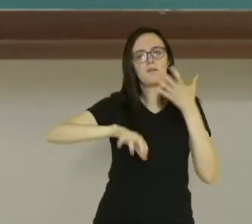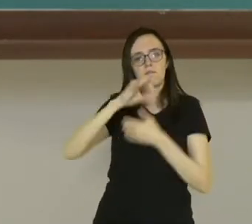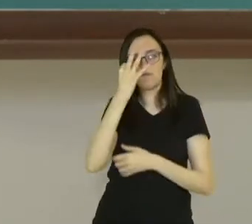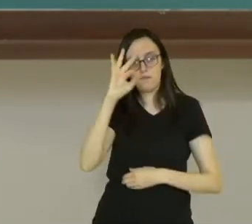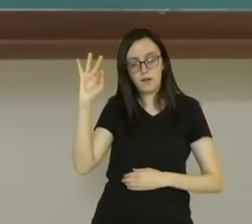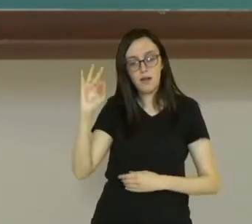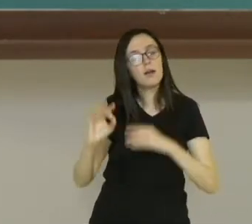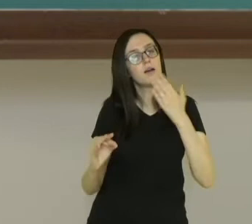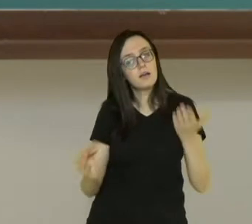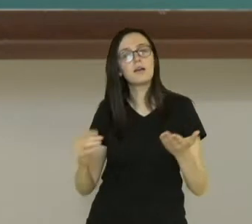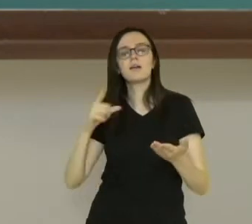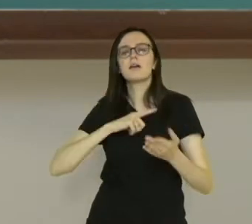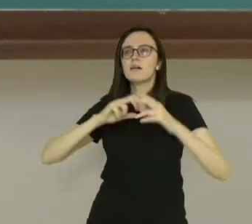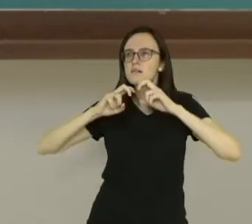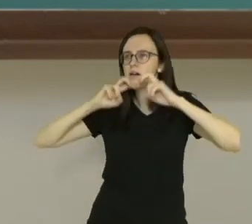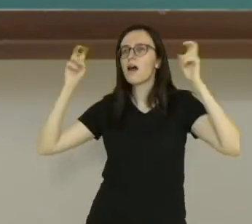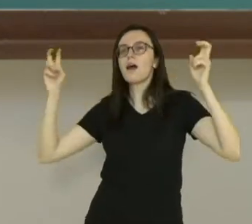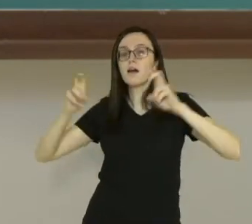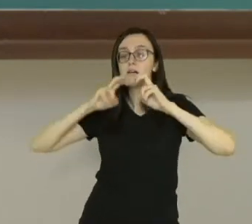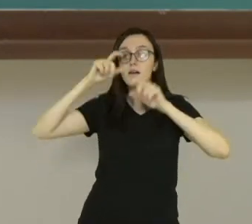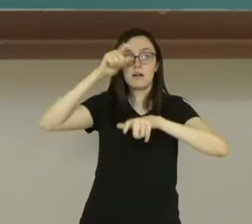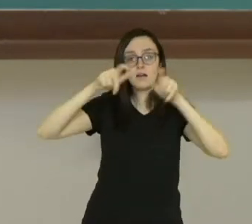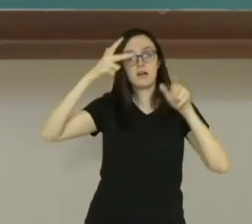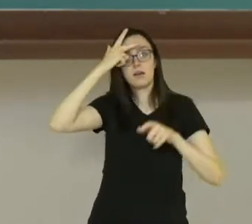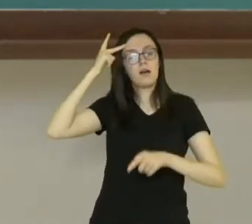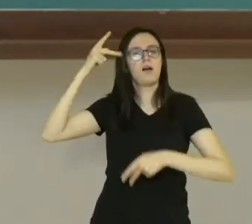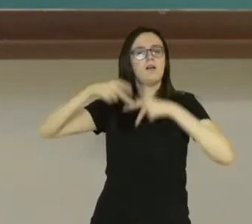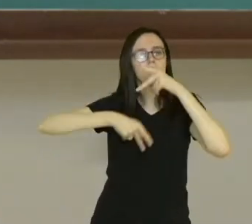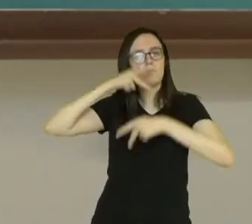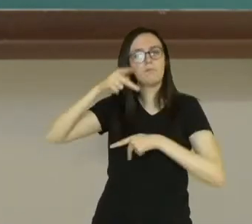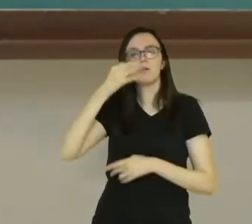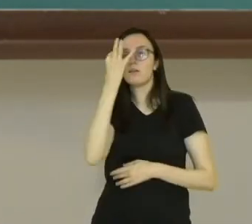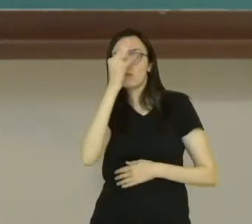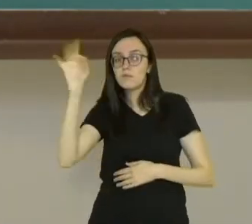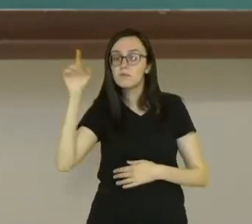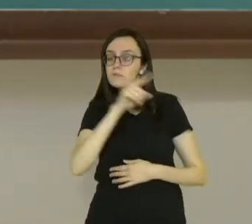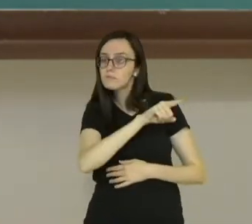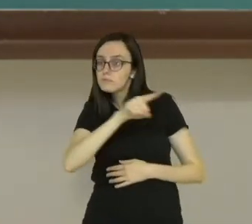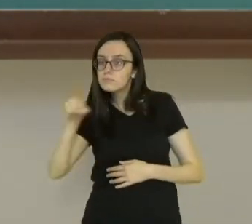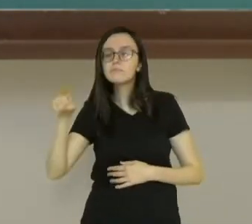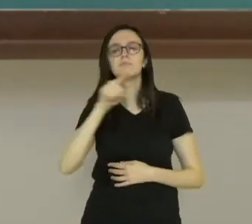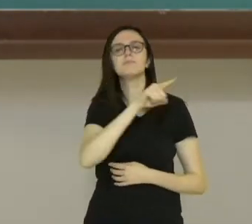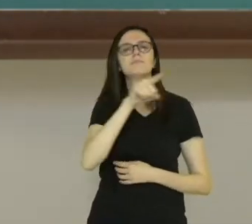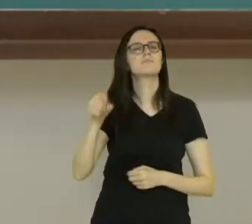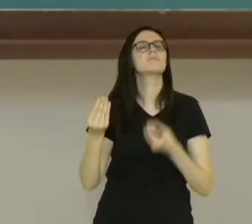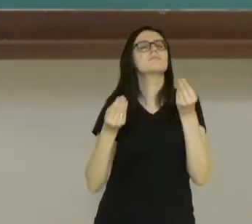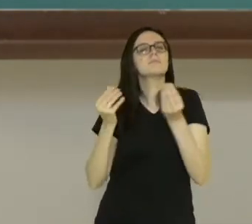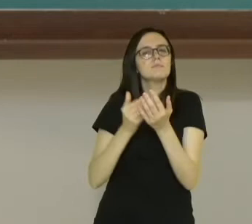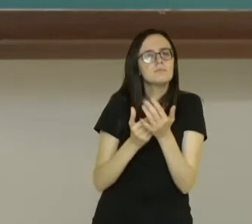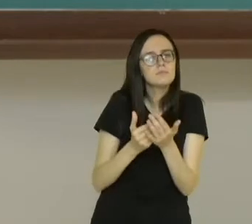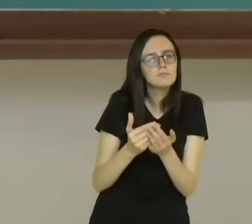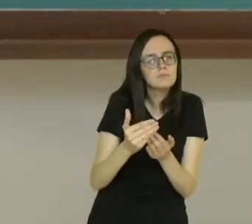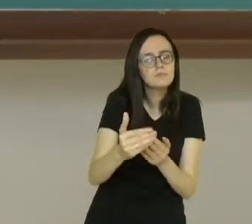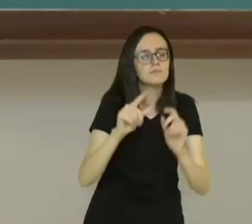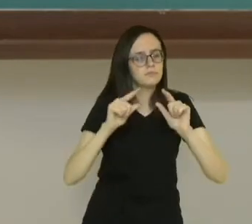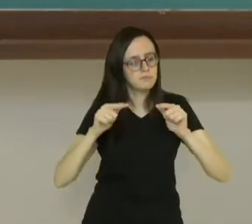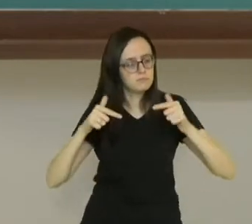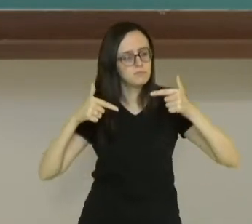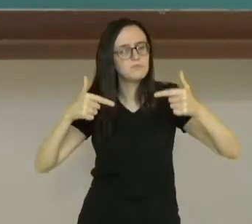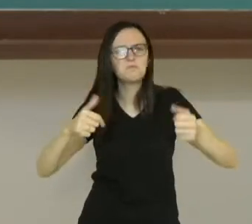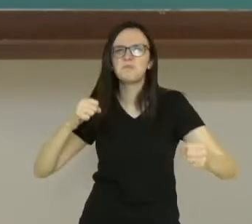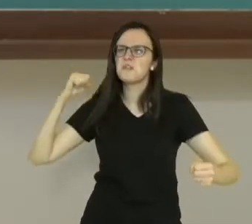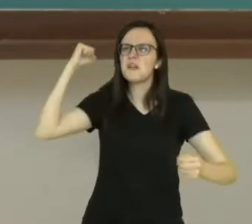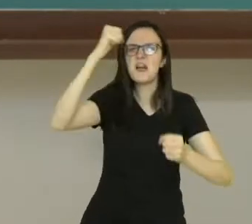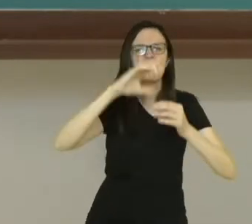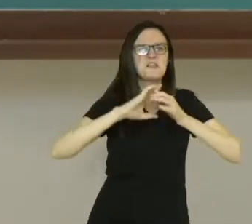E aos gritos, as pessoas, a população francesa, eles começam a gritar